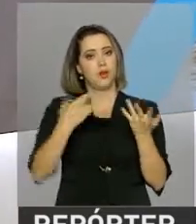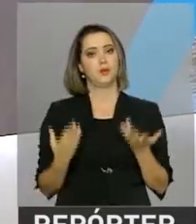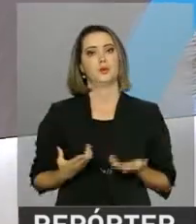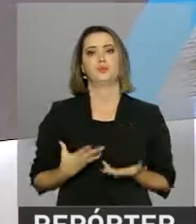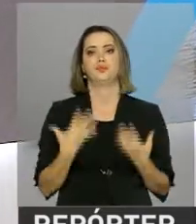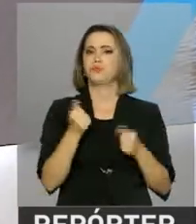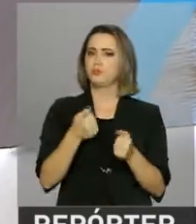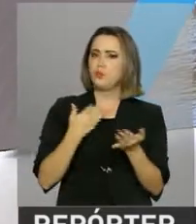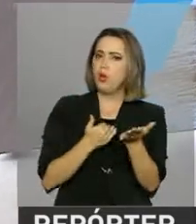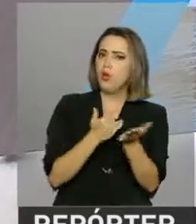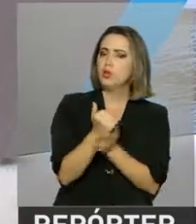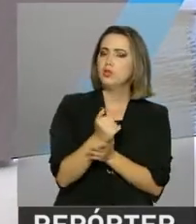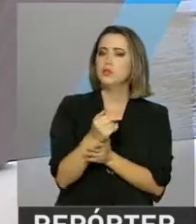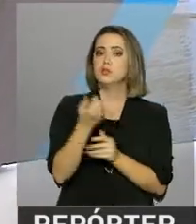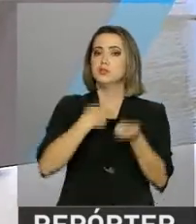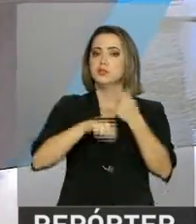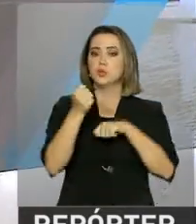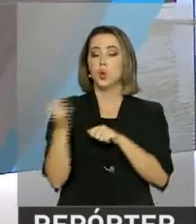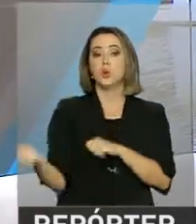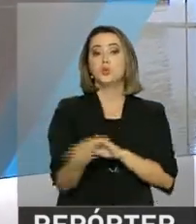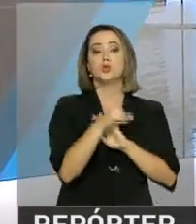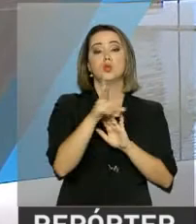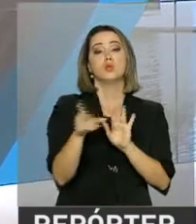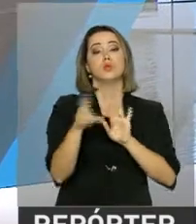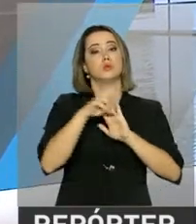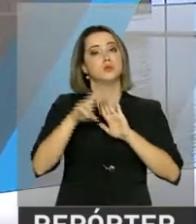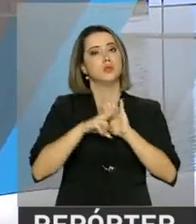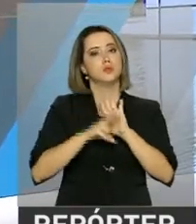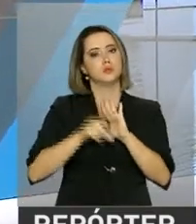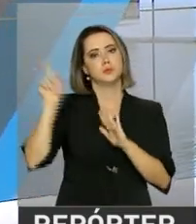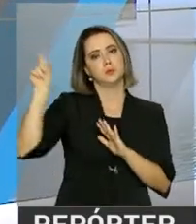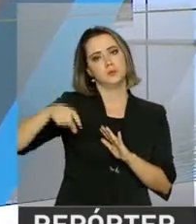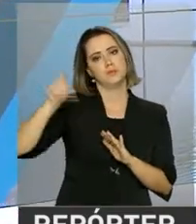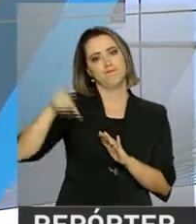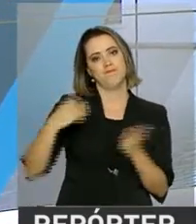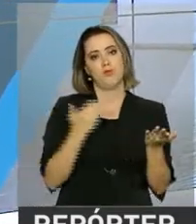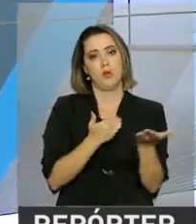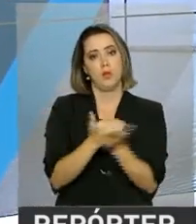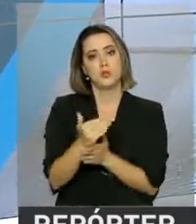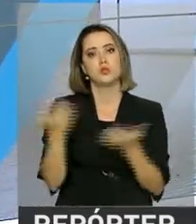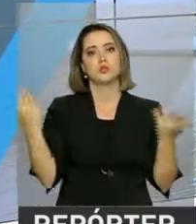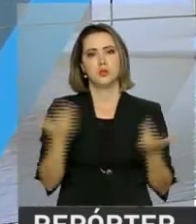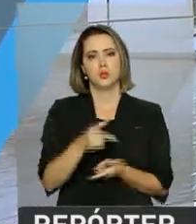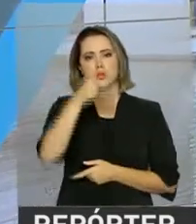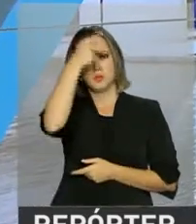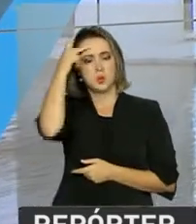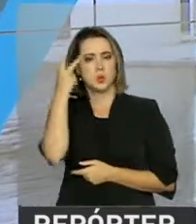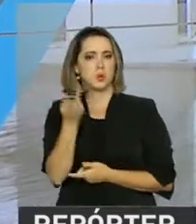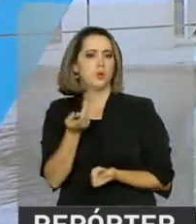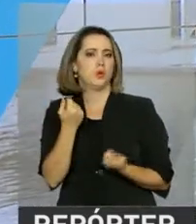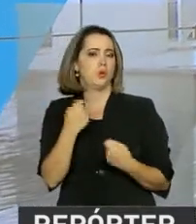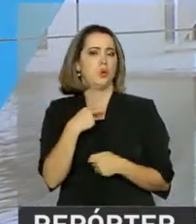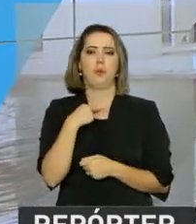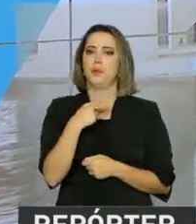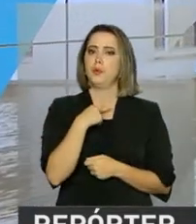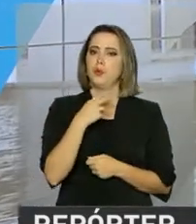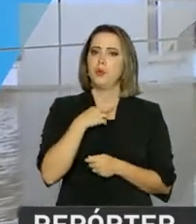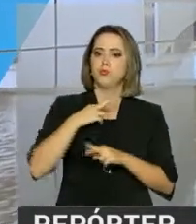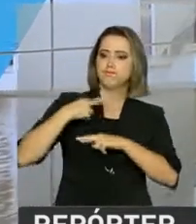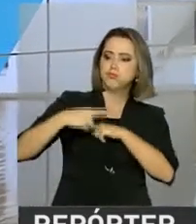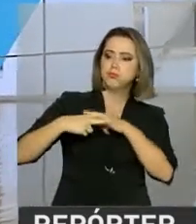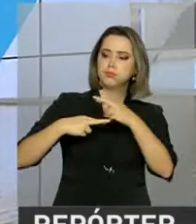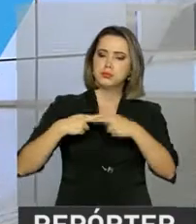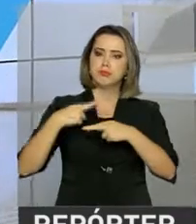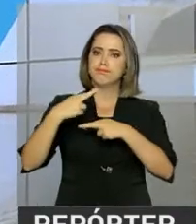começam a valer hoje novas regras para o cartão de crédito a partir de agora o consumidor não vai poder ficar no rotativo